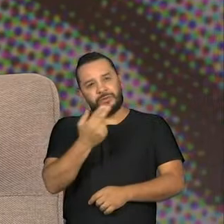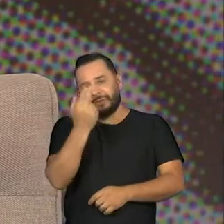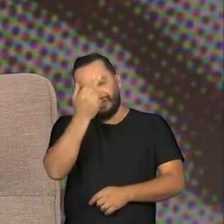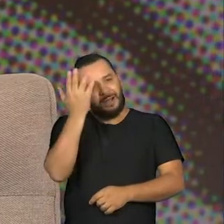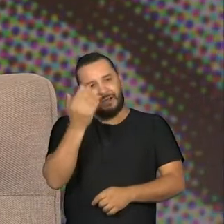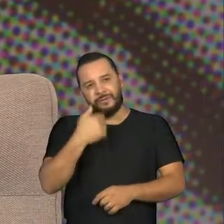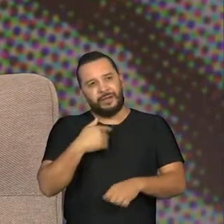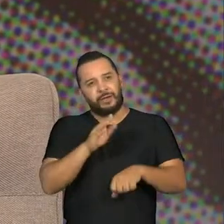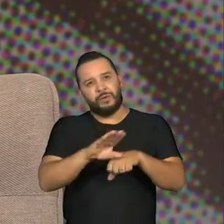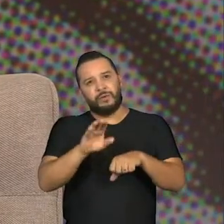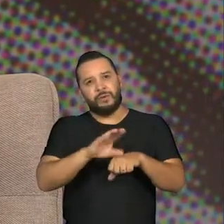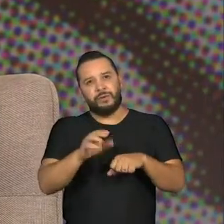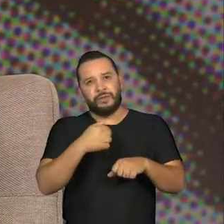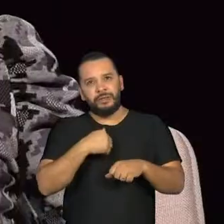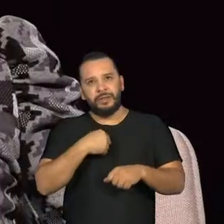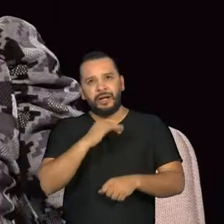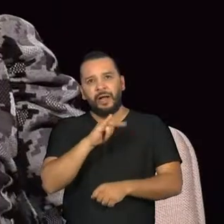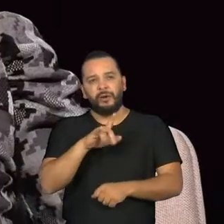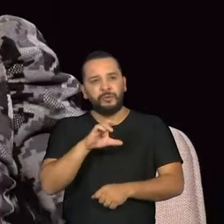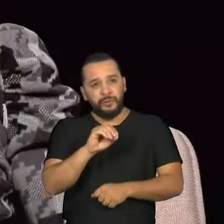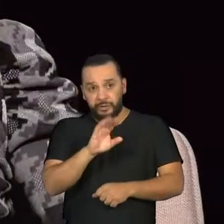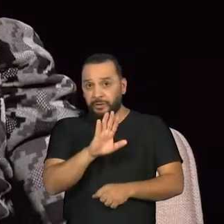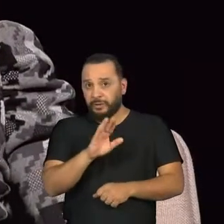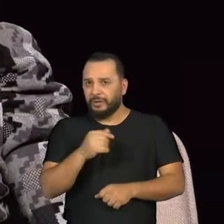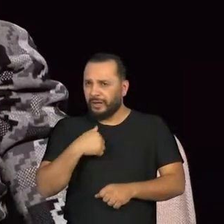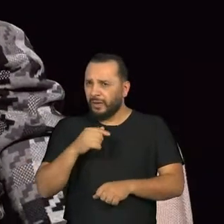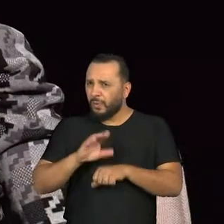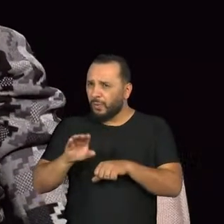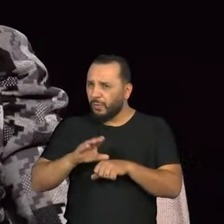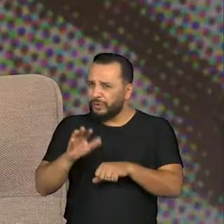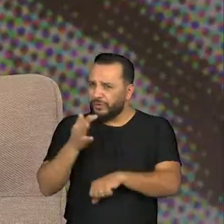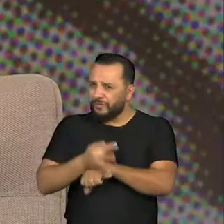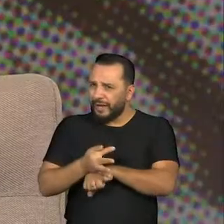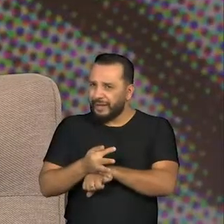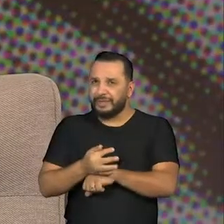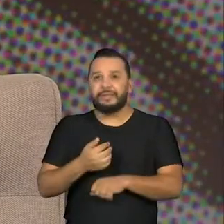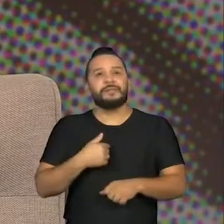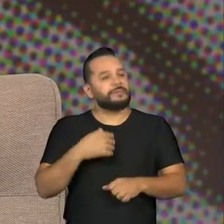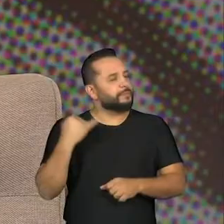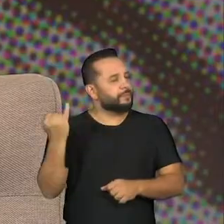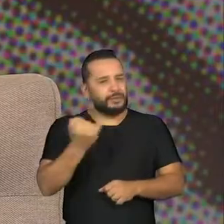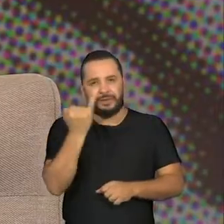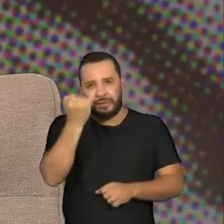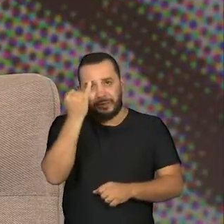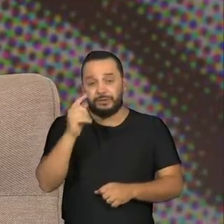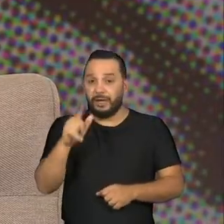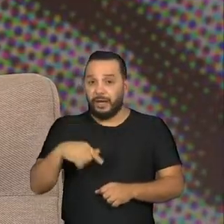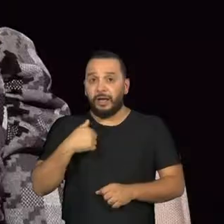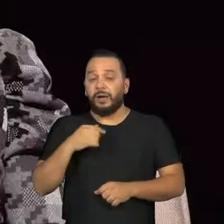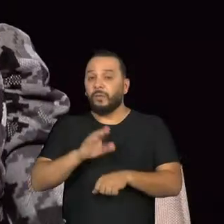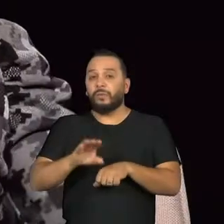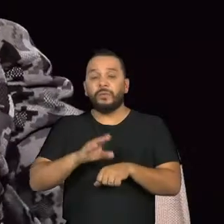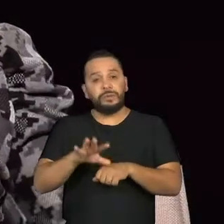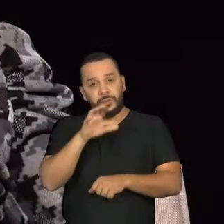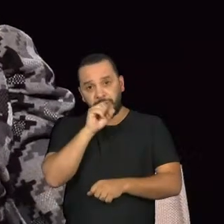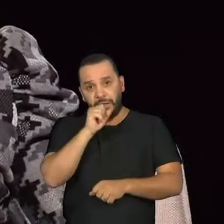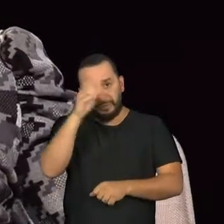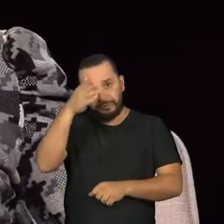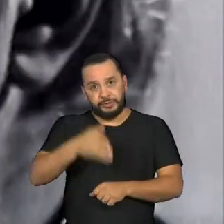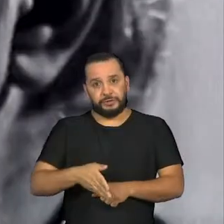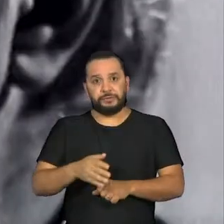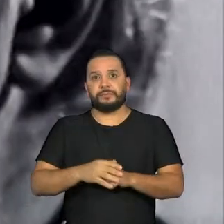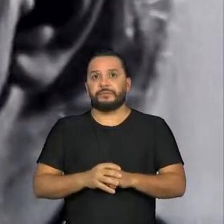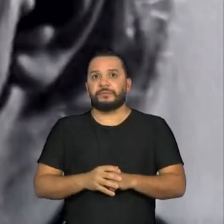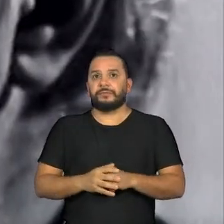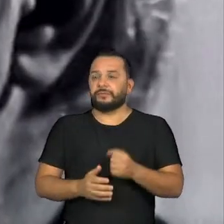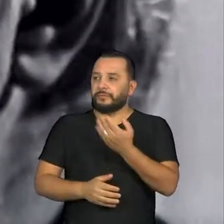Eu achei um curso com Cláudio Correia. Isso que eu ia te perguntar, era um curso de férias? Foi fundamental, não, era um curso aos sábados, e dava para eu fazer.